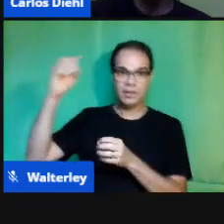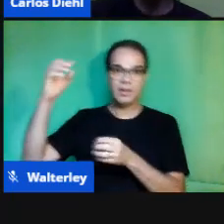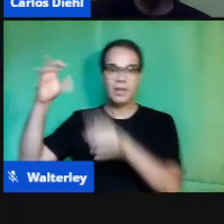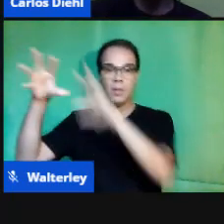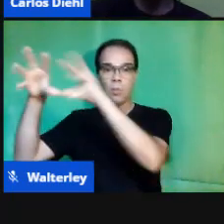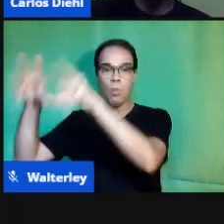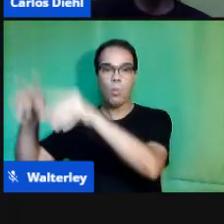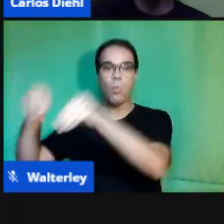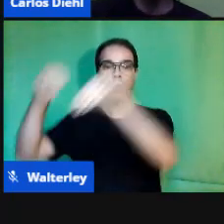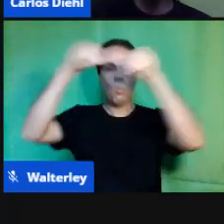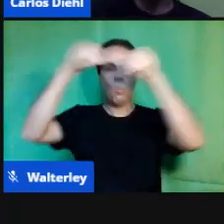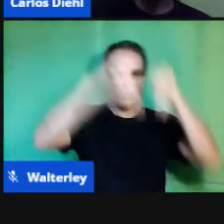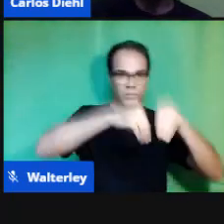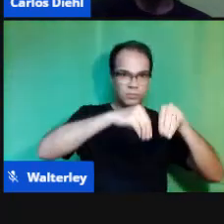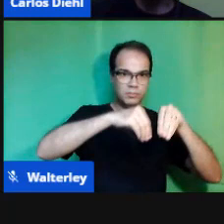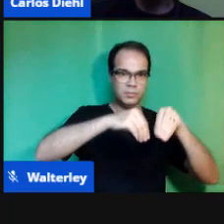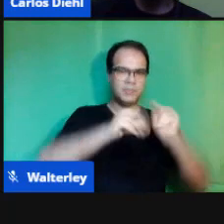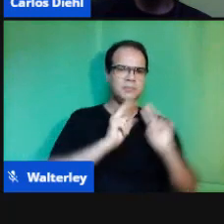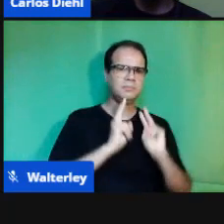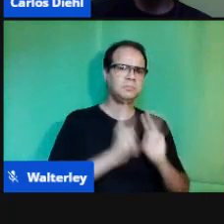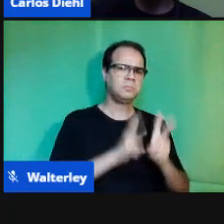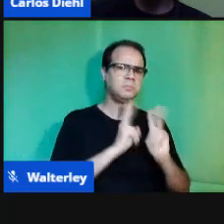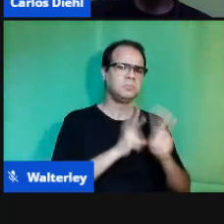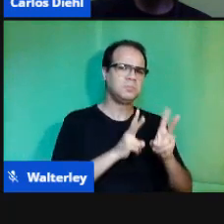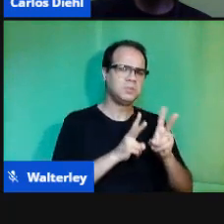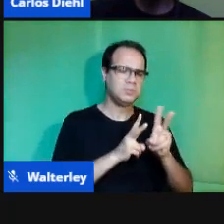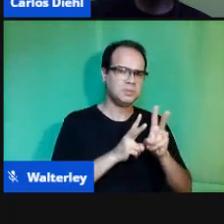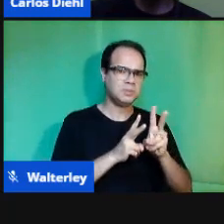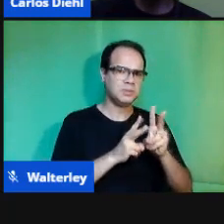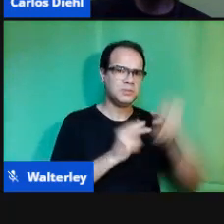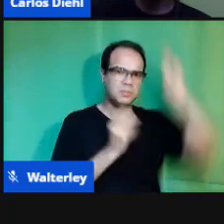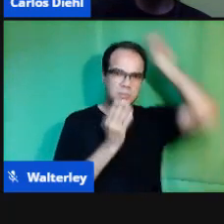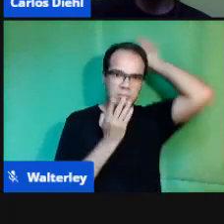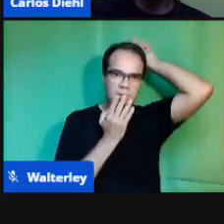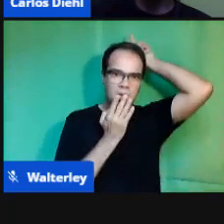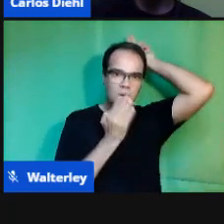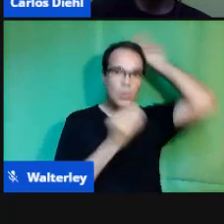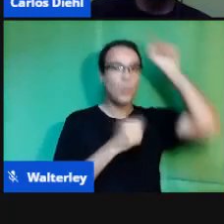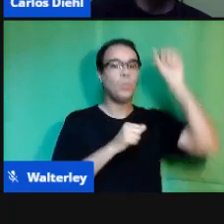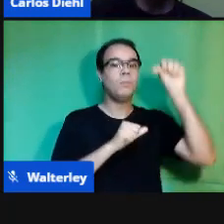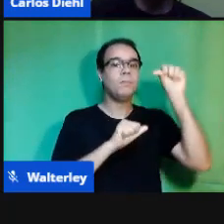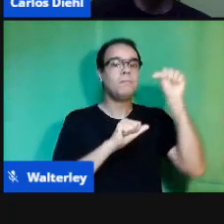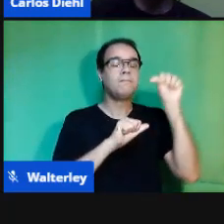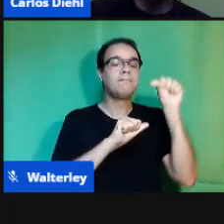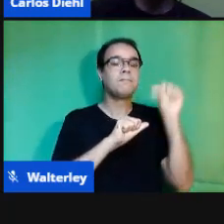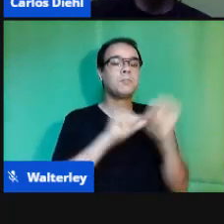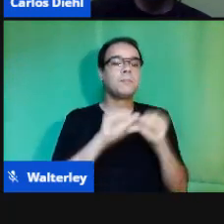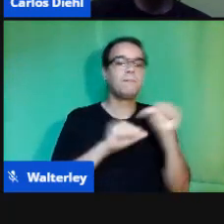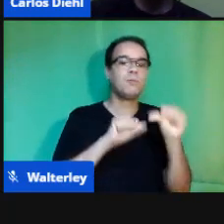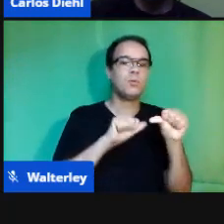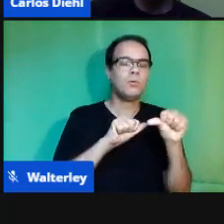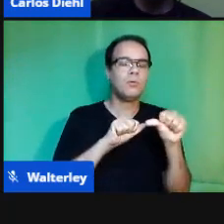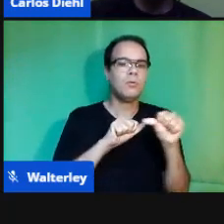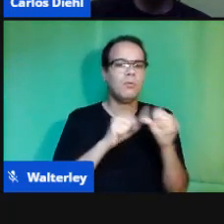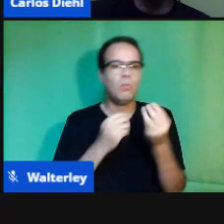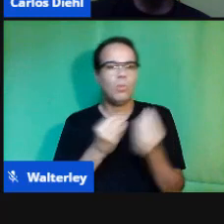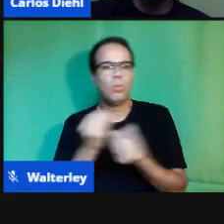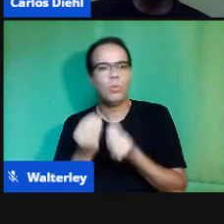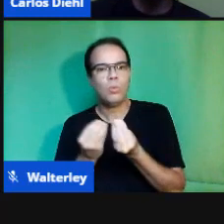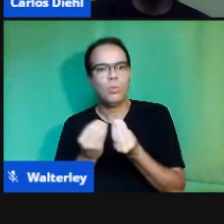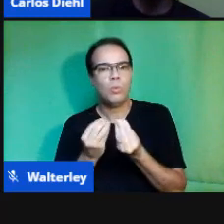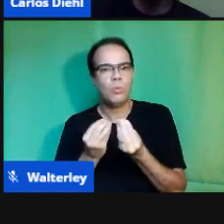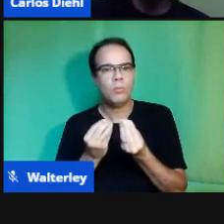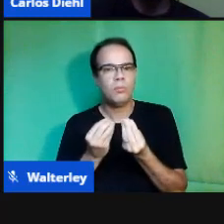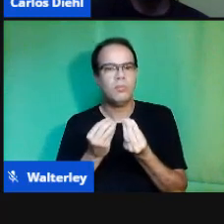índios ou não a partir do momento que eles chegam de Campo Grande. A gente tinha indígenas no grupo que ajudaram a